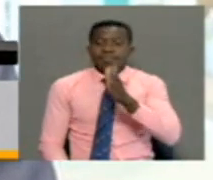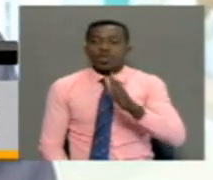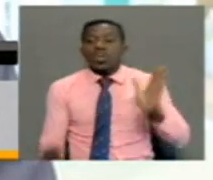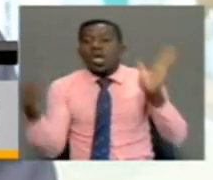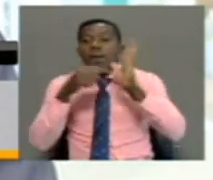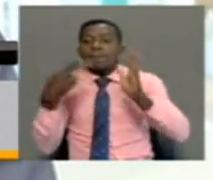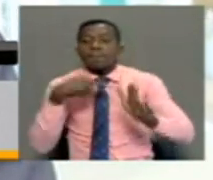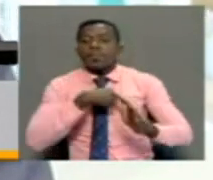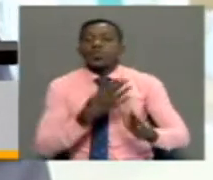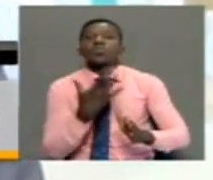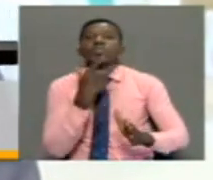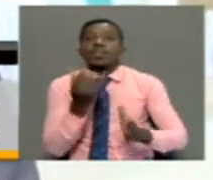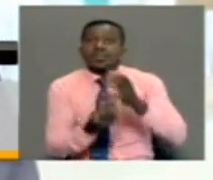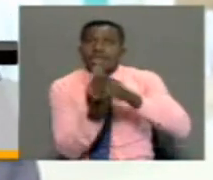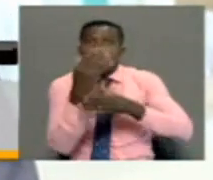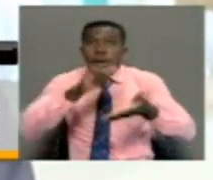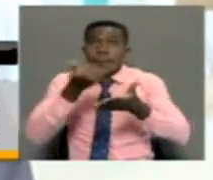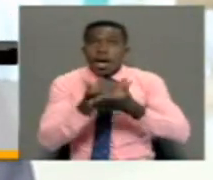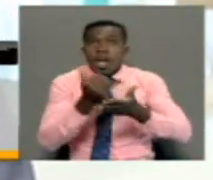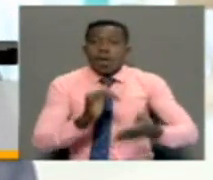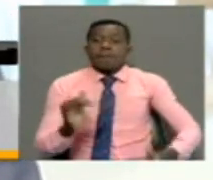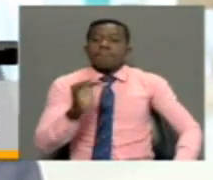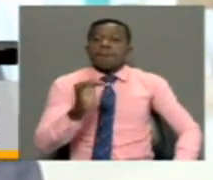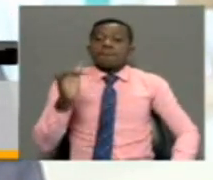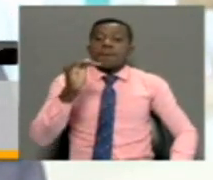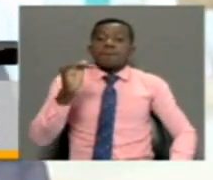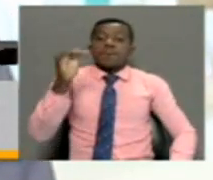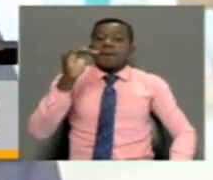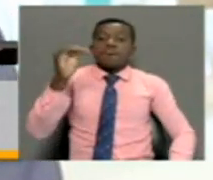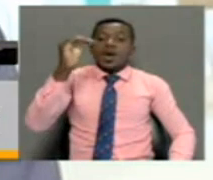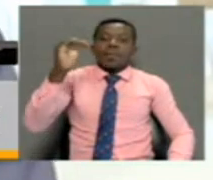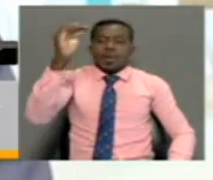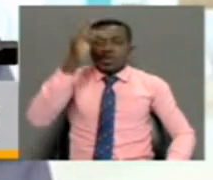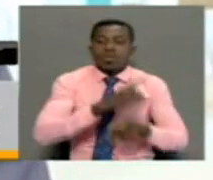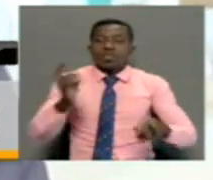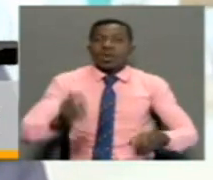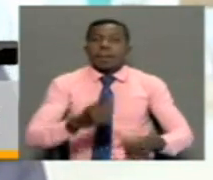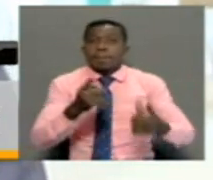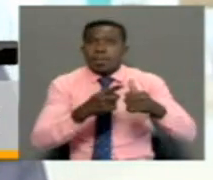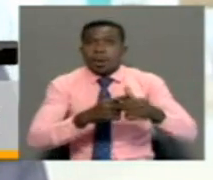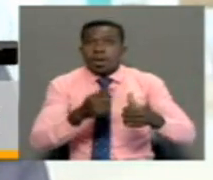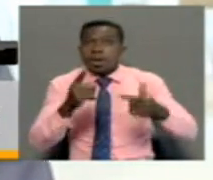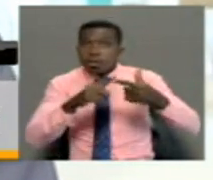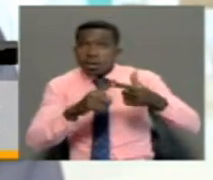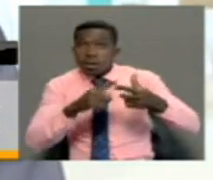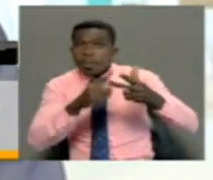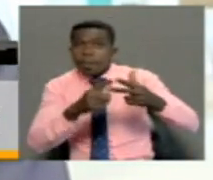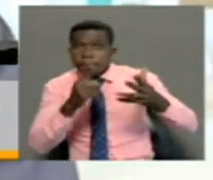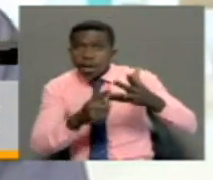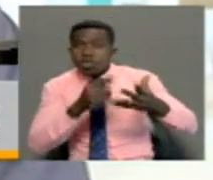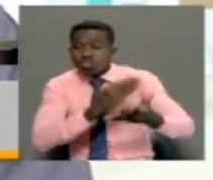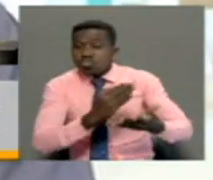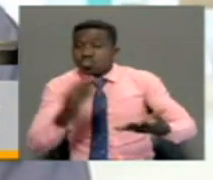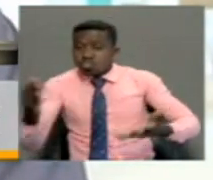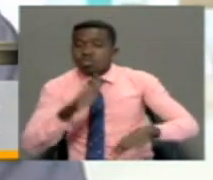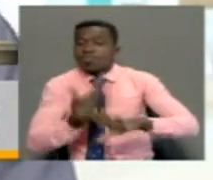projeto evolutivo, em que em cada fase temos que consolidar para que